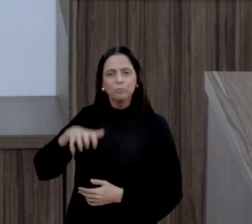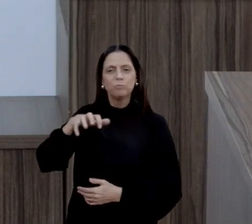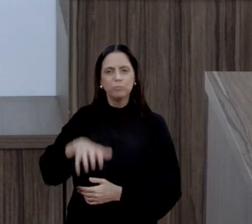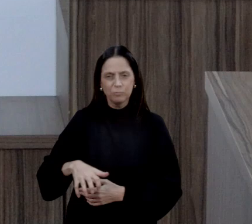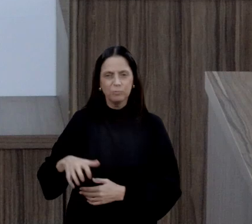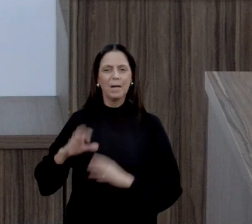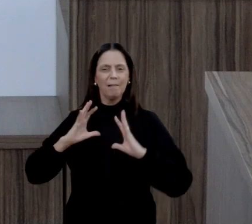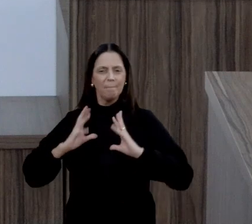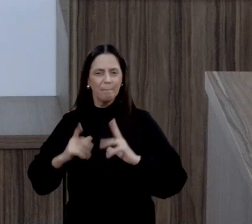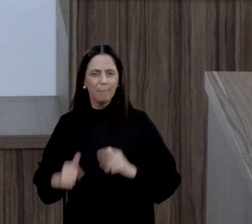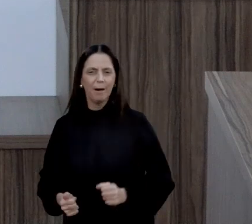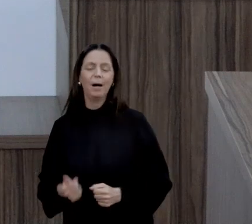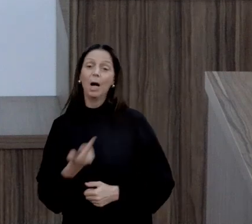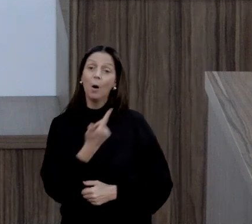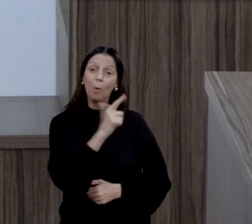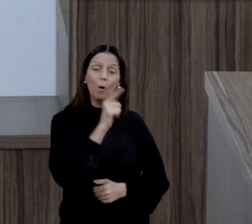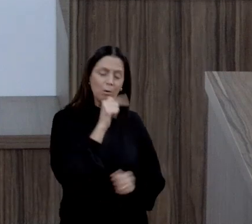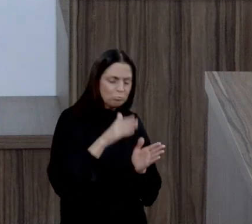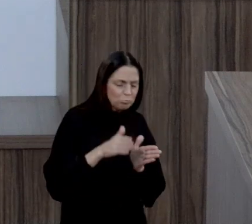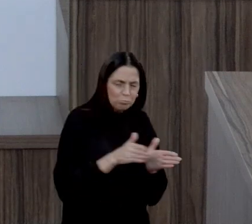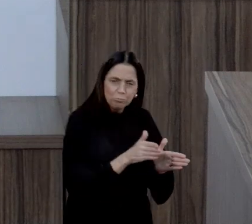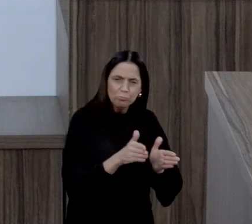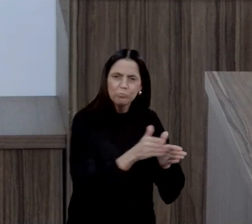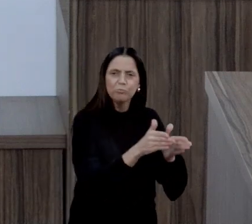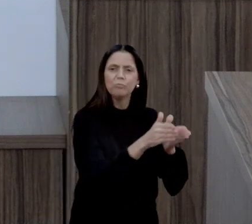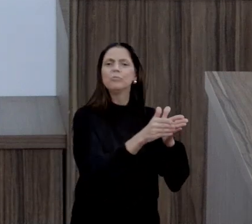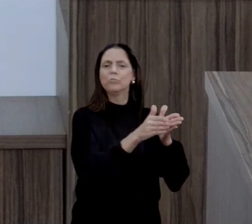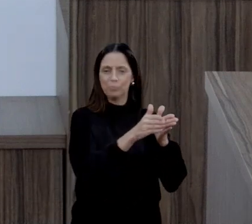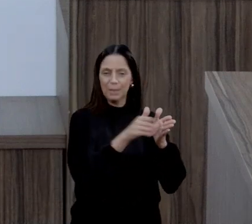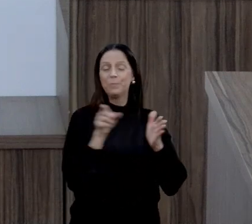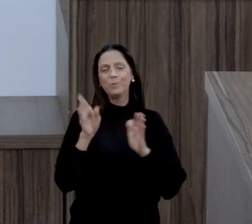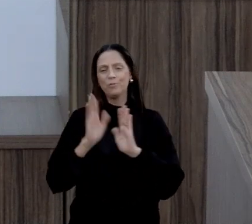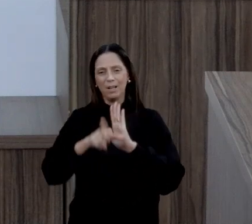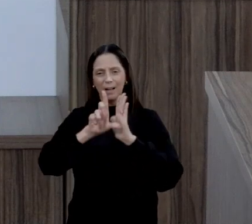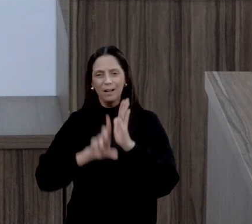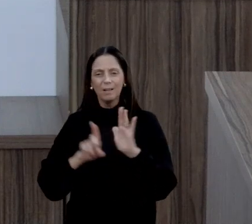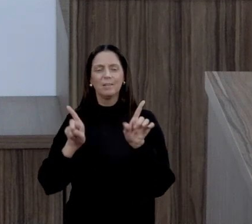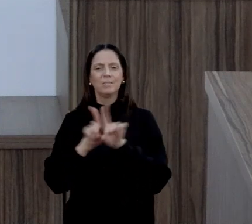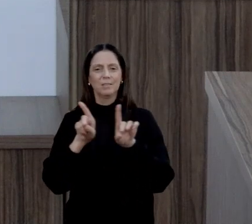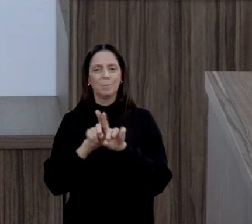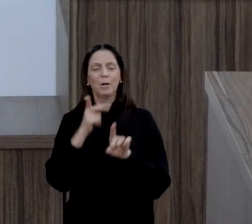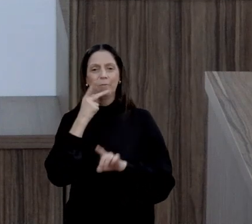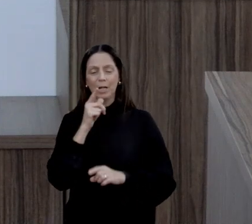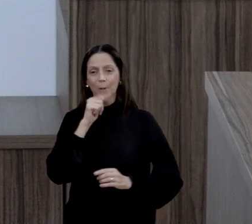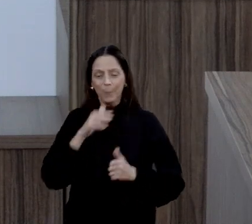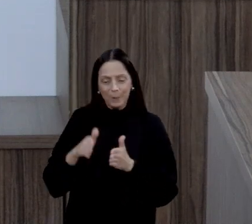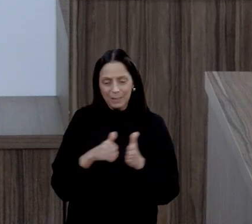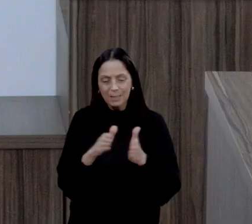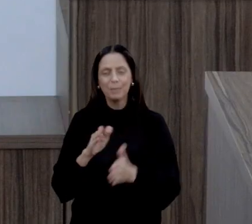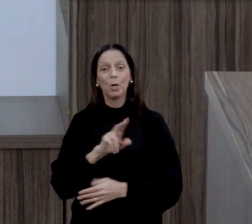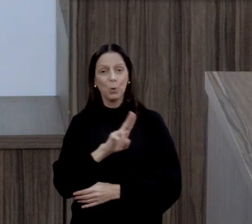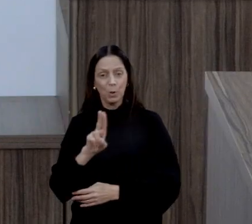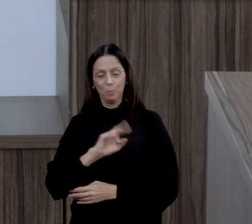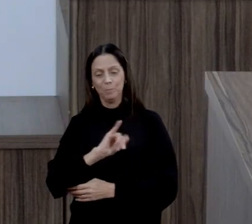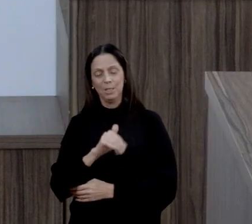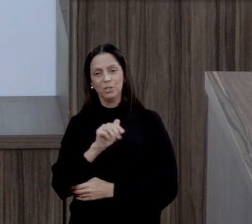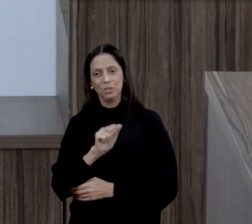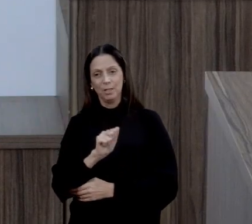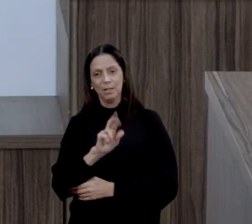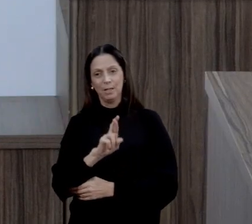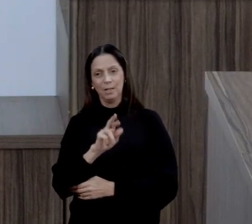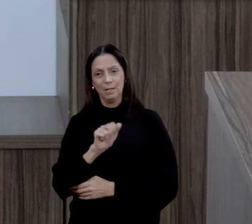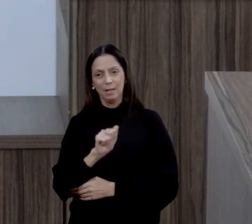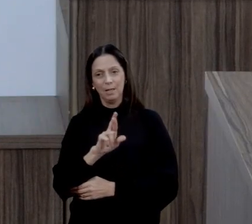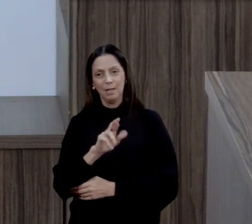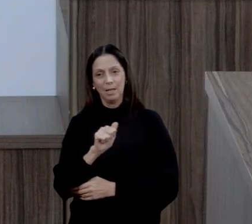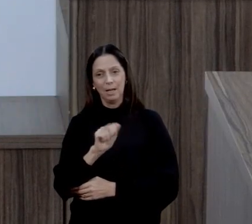ribeirões que são menores, como o da Rua Candangos, o que o senhor mesmo já falou do Ribeirão Jararaca, eu já